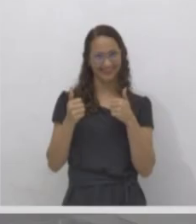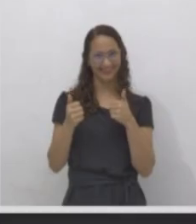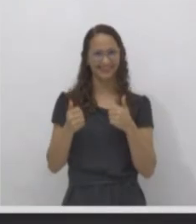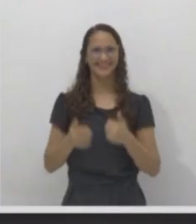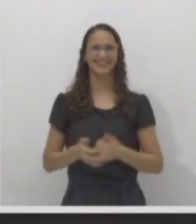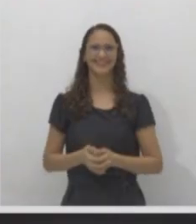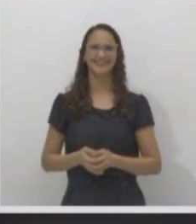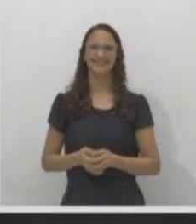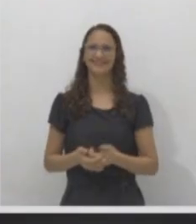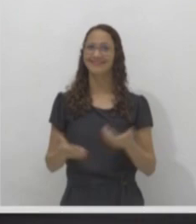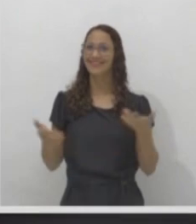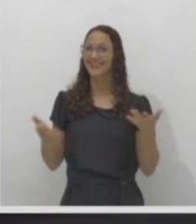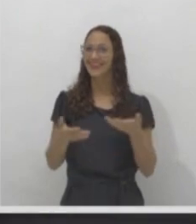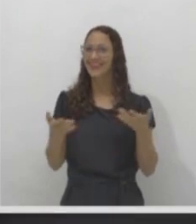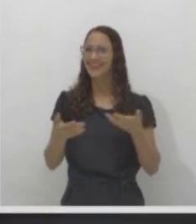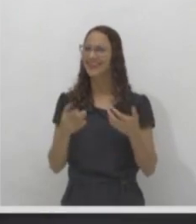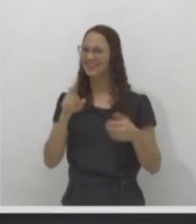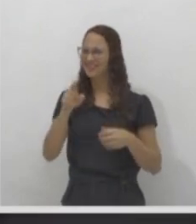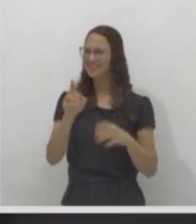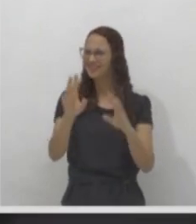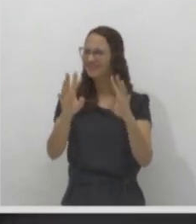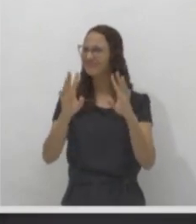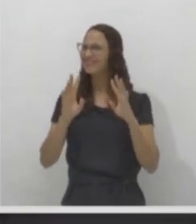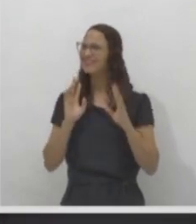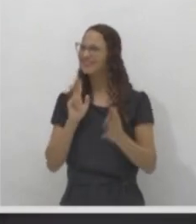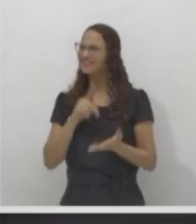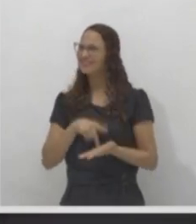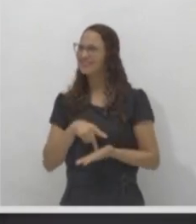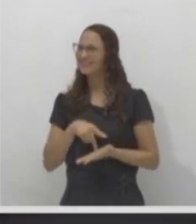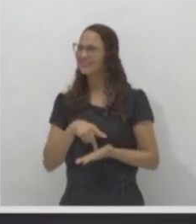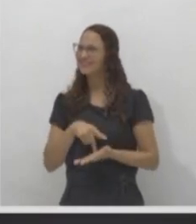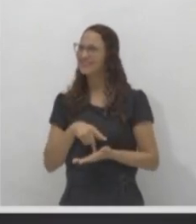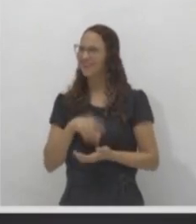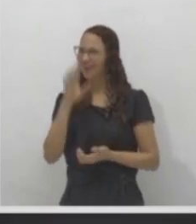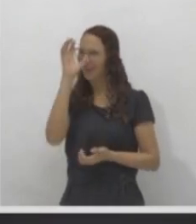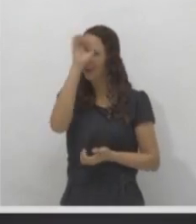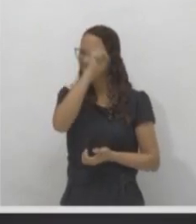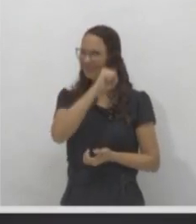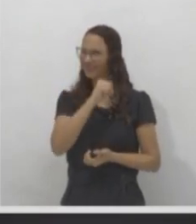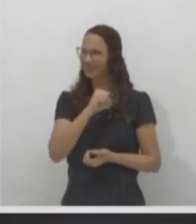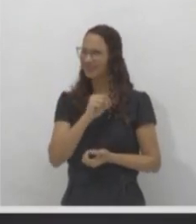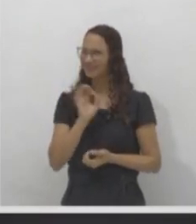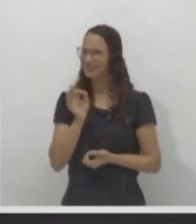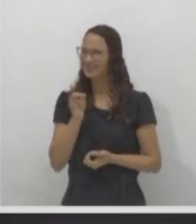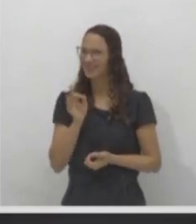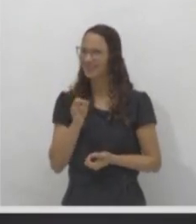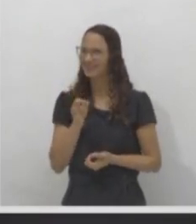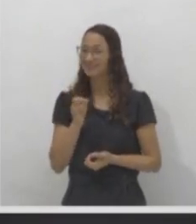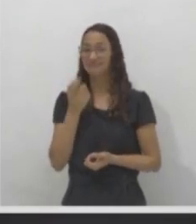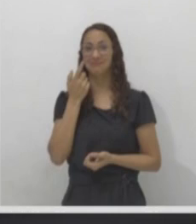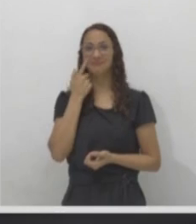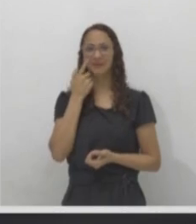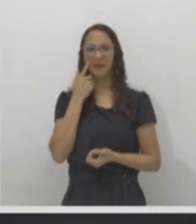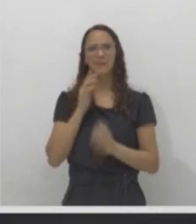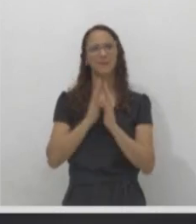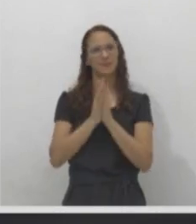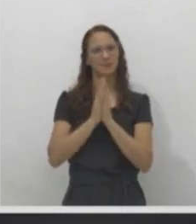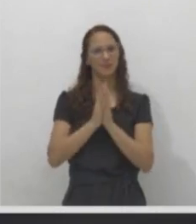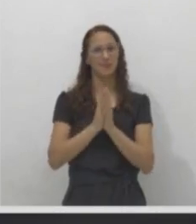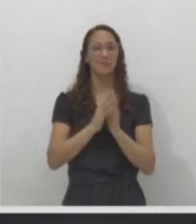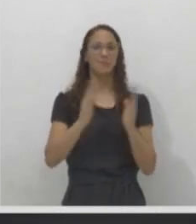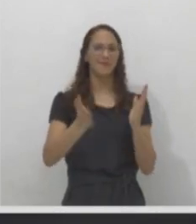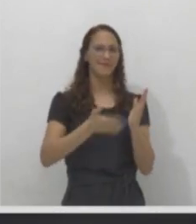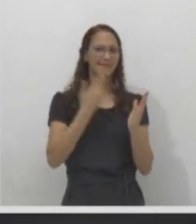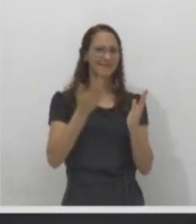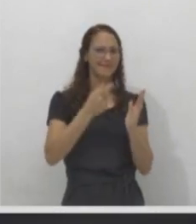Agora eu quero saber se vocês prestaram atenção no vídeo e se realmente compreenderam. Pegue o seu caderno, o